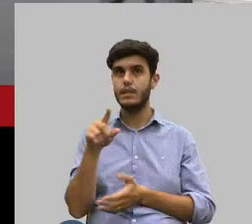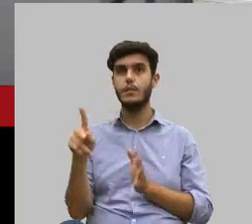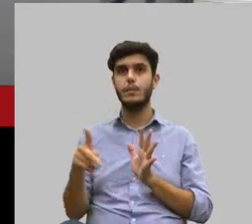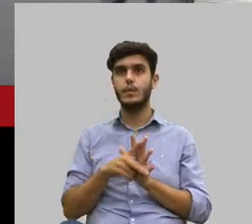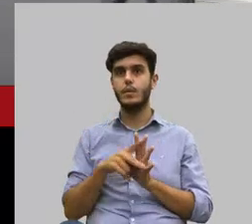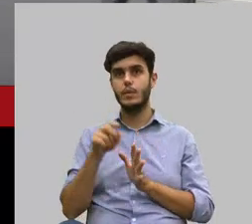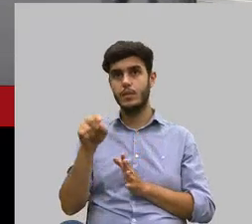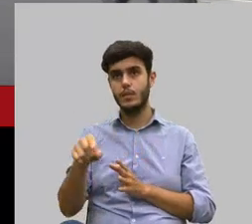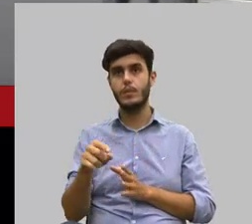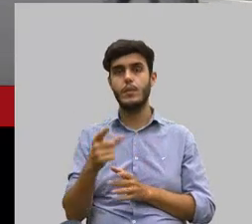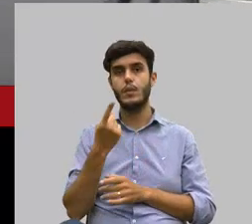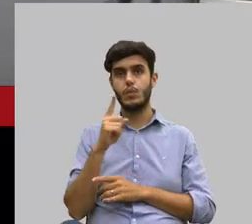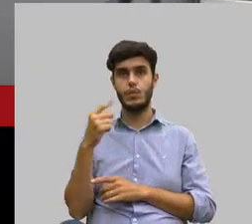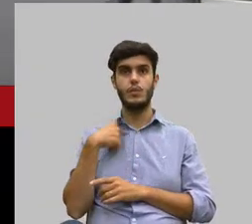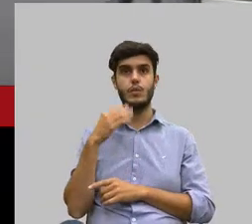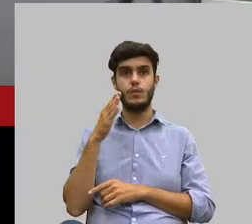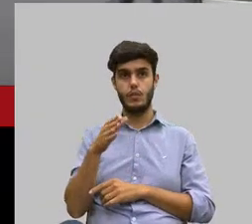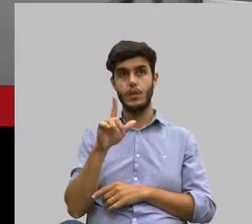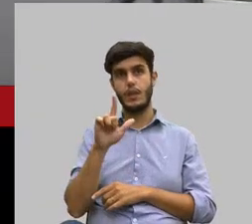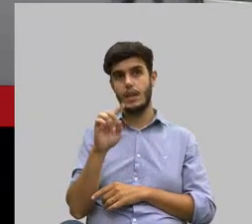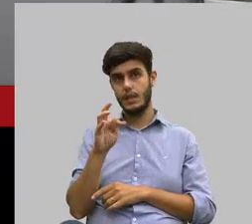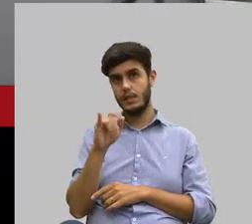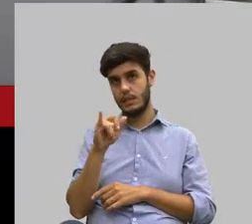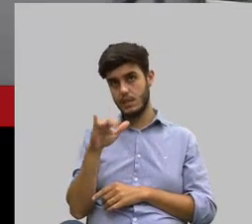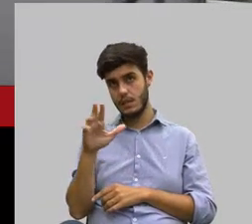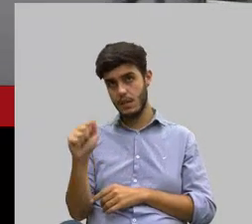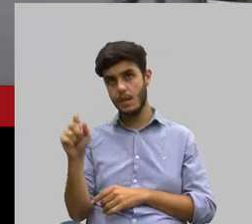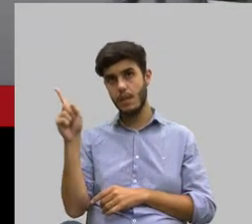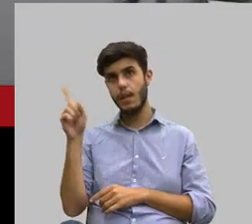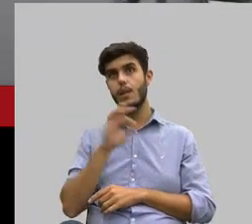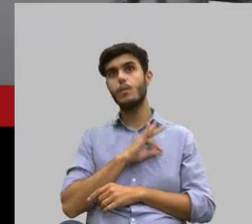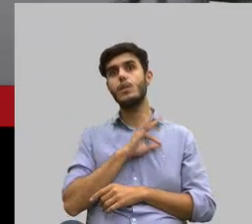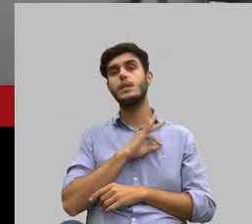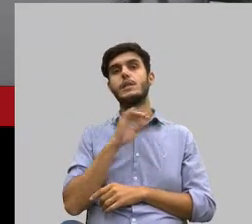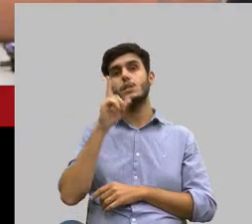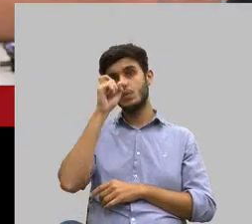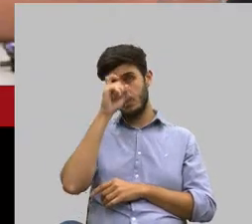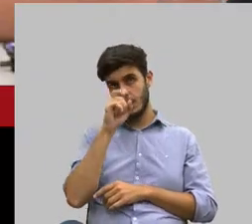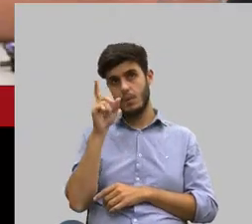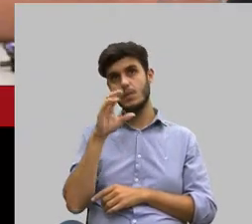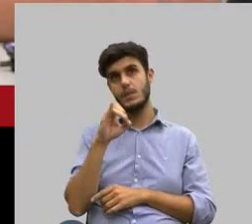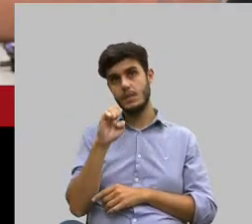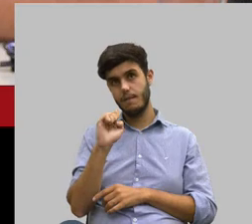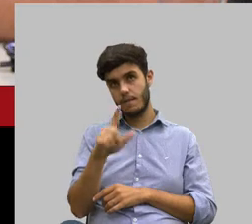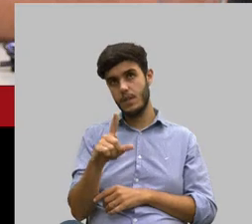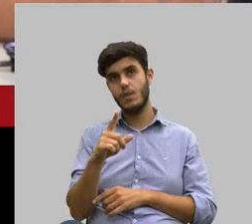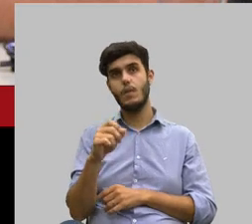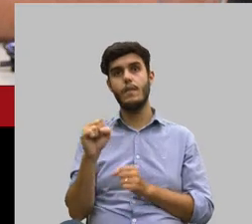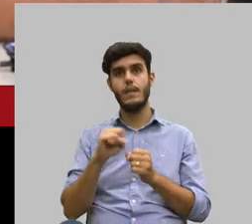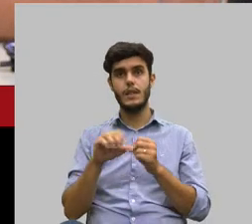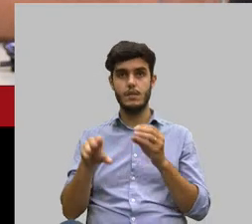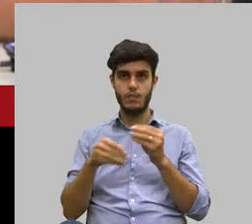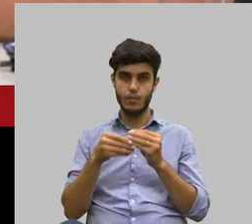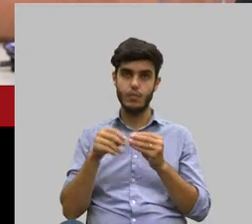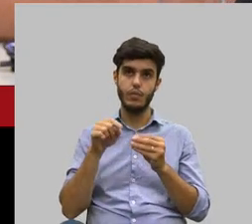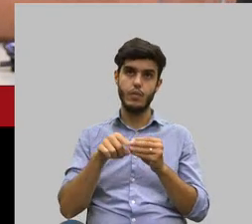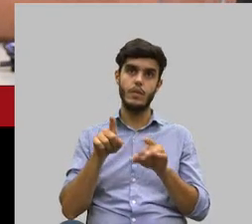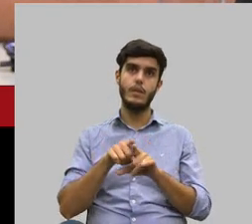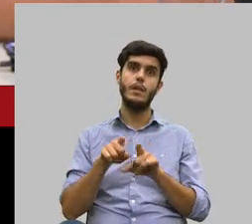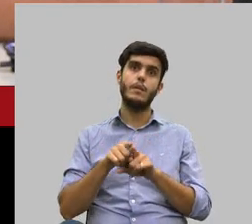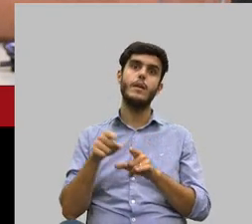última vez que eu ti com a d Letícia l no Hospital da Polícia Civil a gente feito uma Emenda para funcionar inclus Os